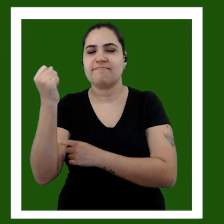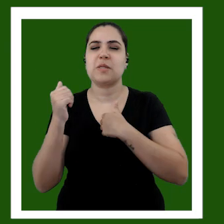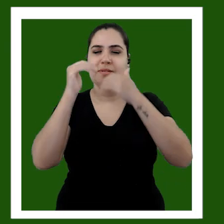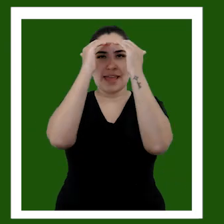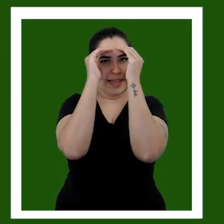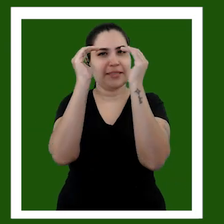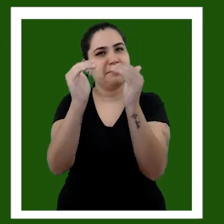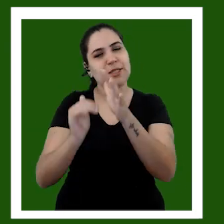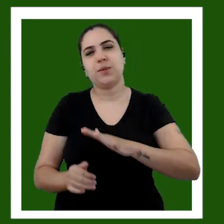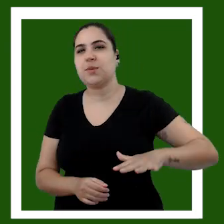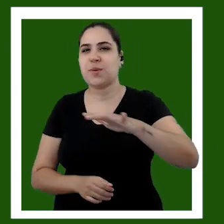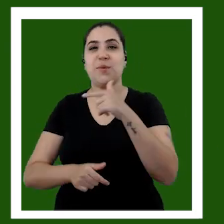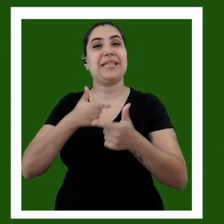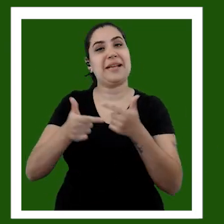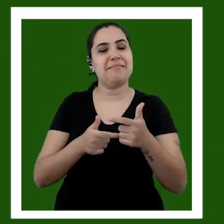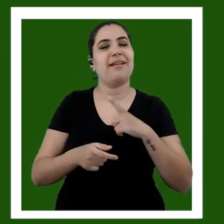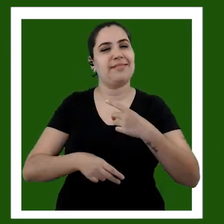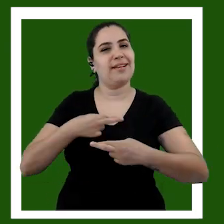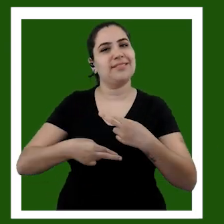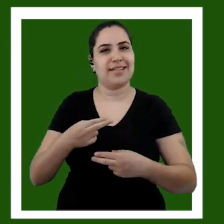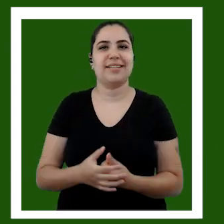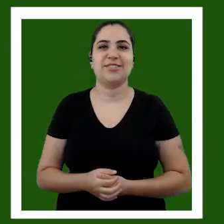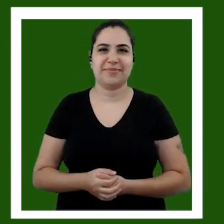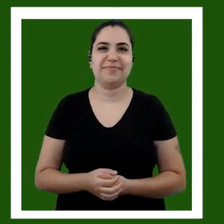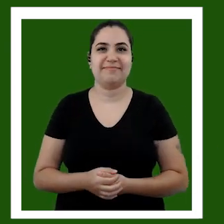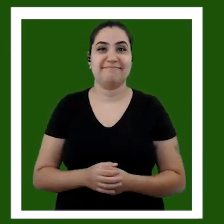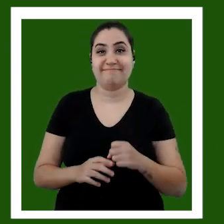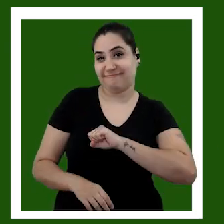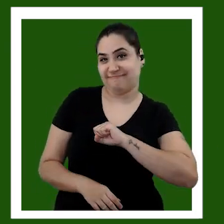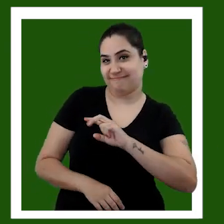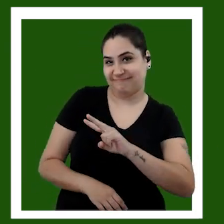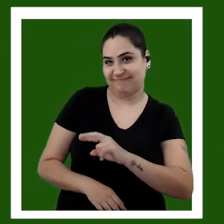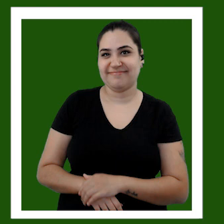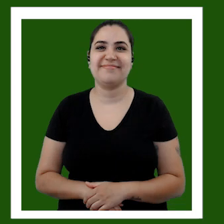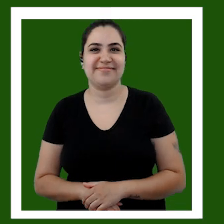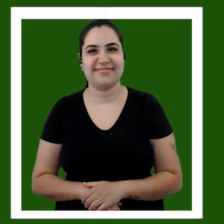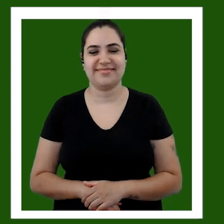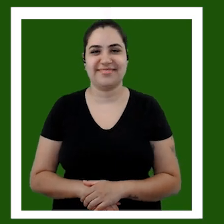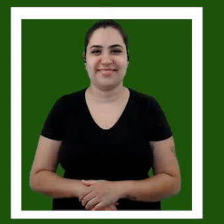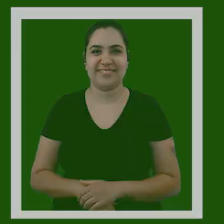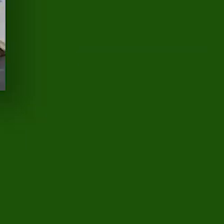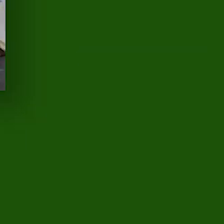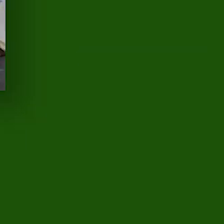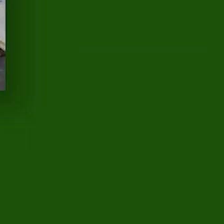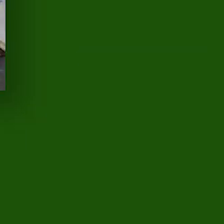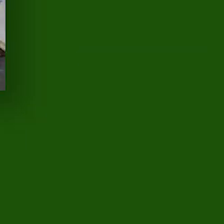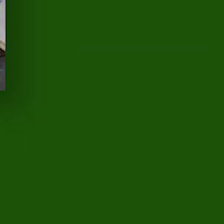aí, máximo respeito, todo mundo que trabalha aí com reciclagem. É nóis!